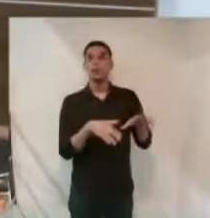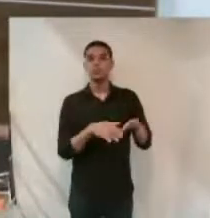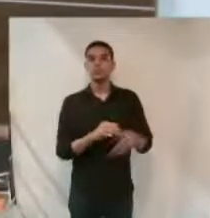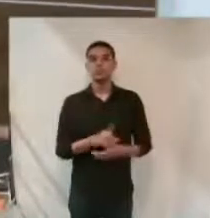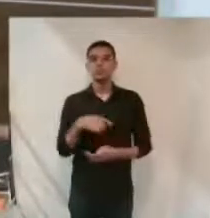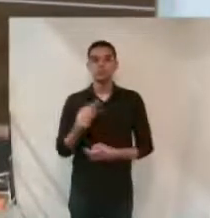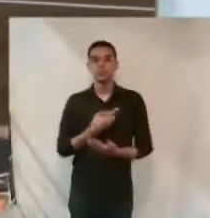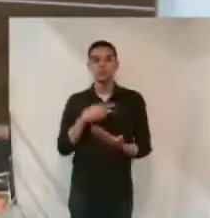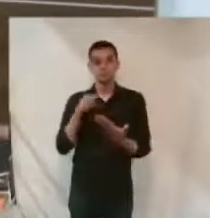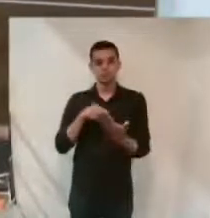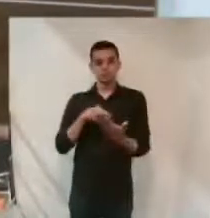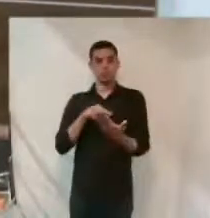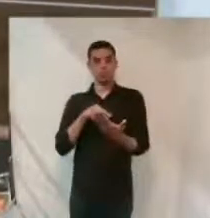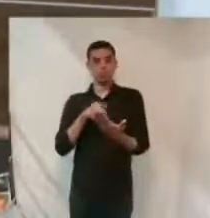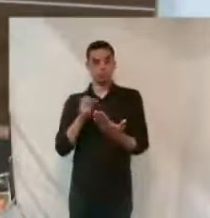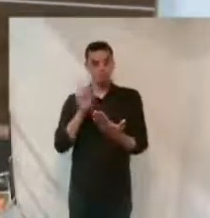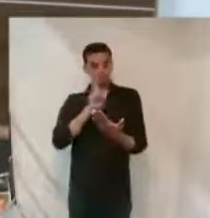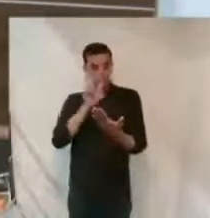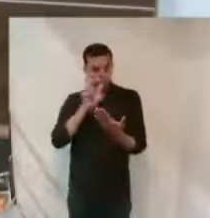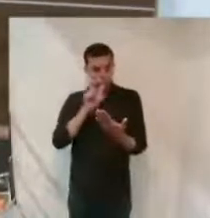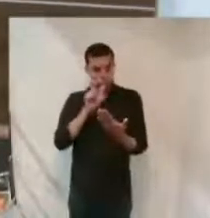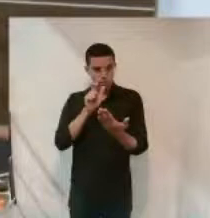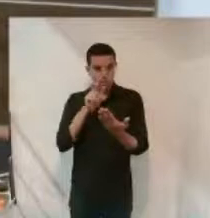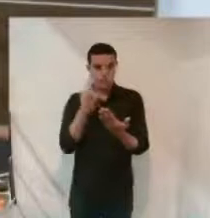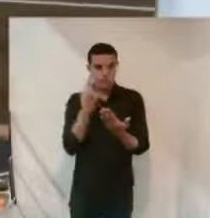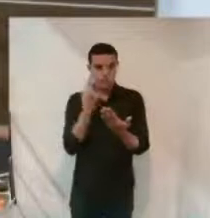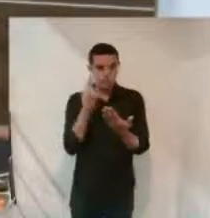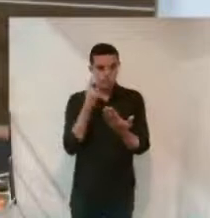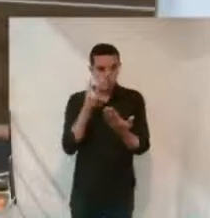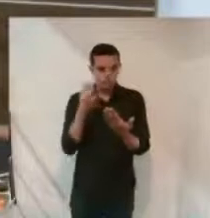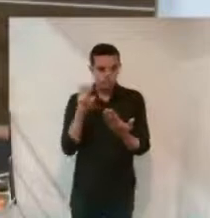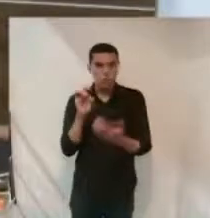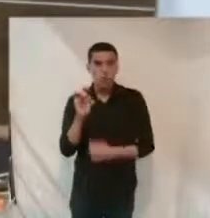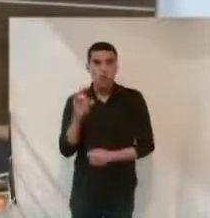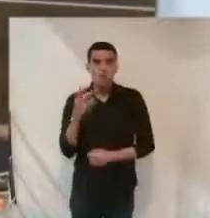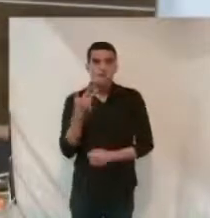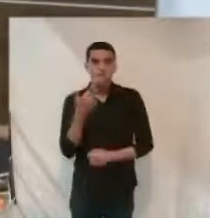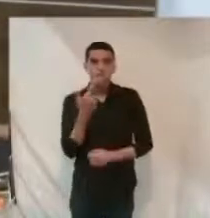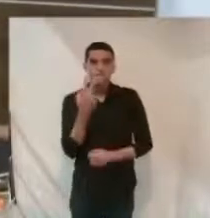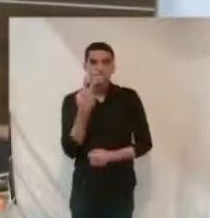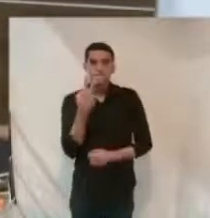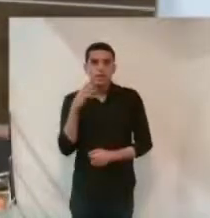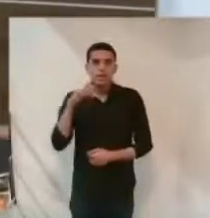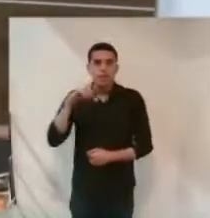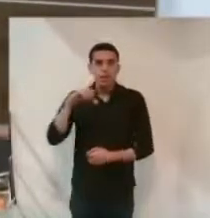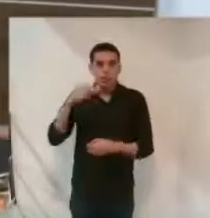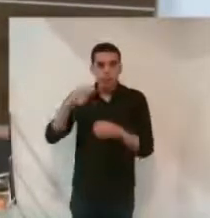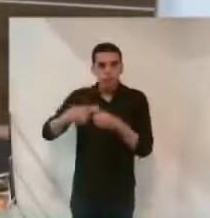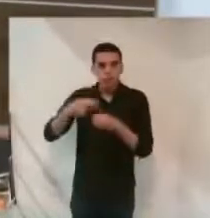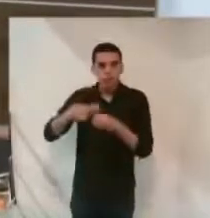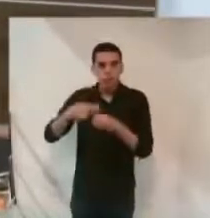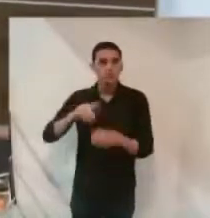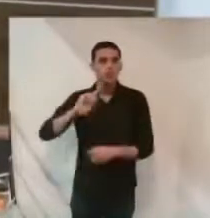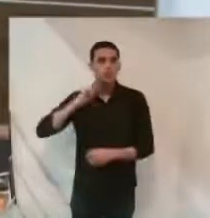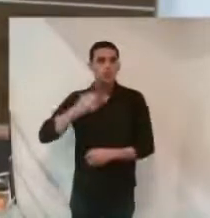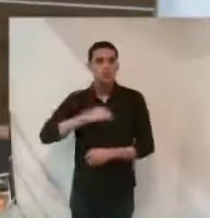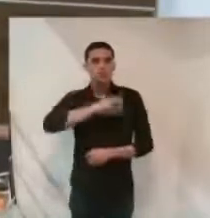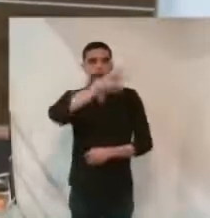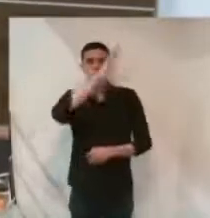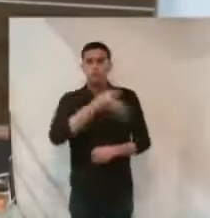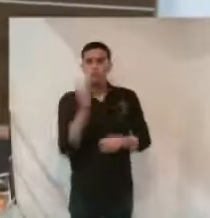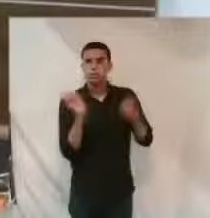atenção, assim, a gente ficou estarrecido. Só 29 municípios depositam em aterro sanitário, o resto está cometendo,